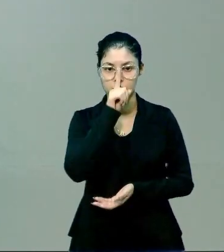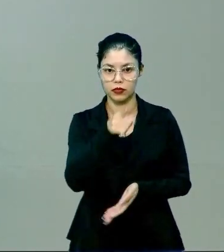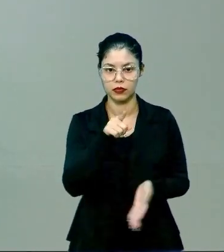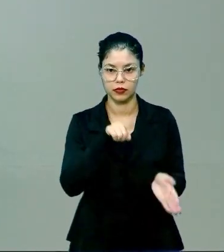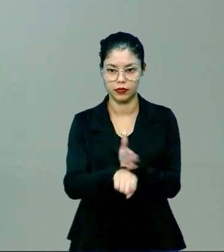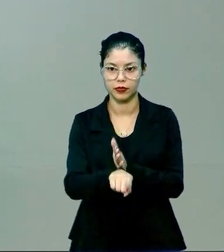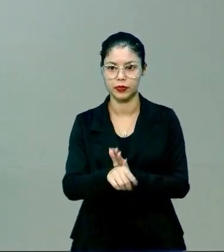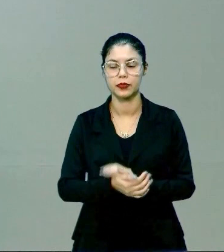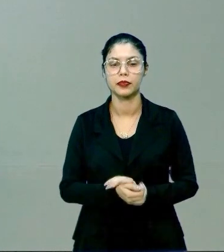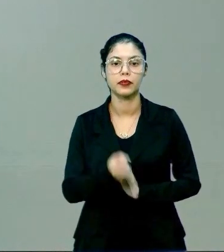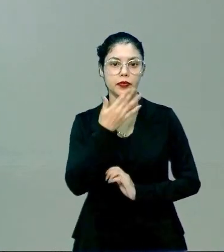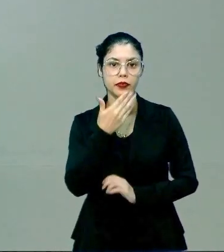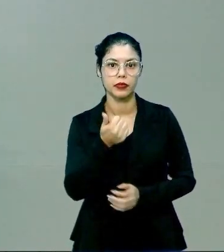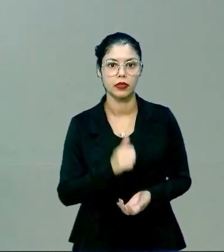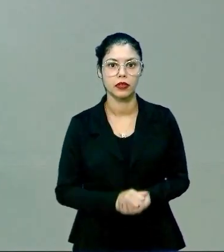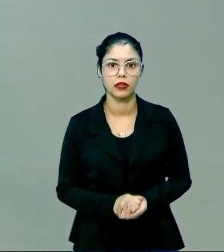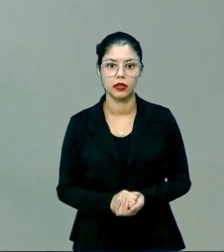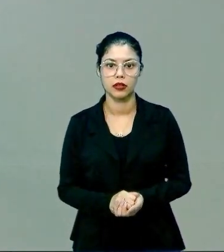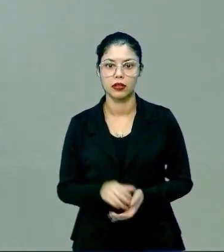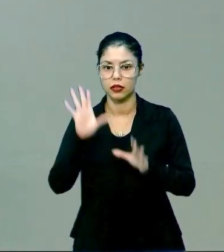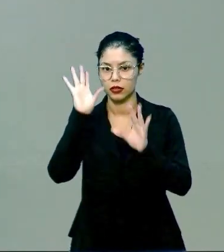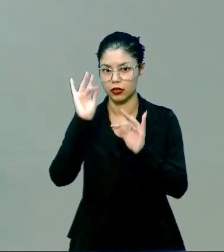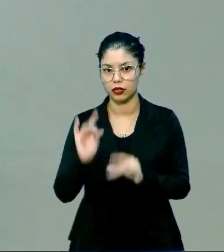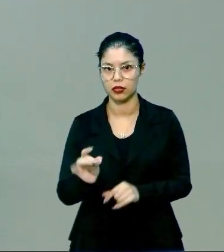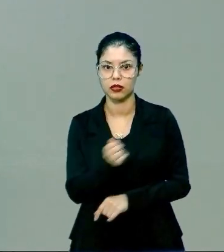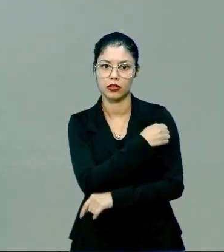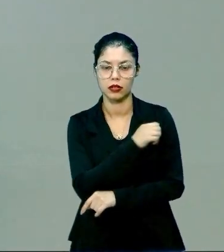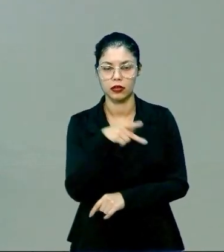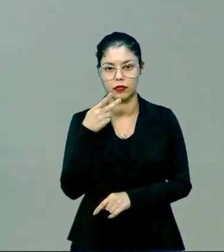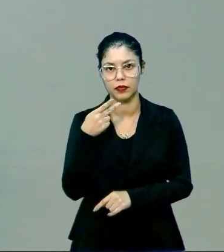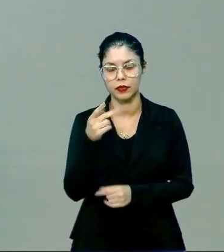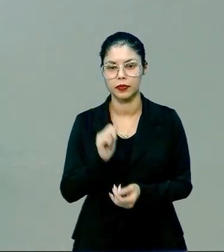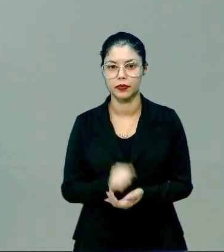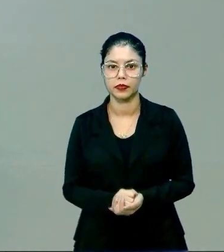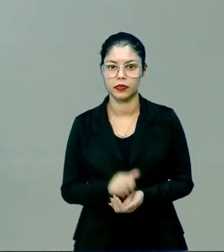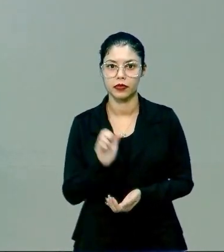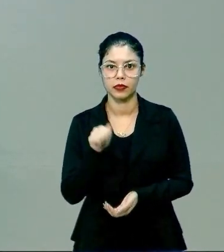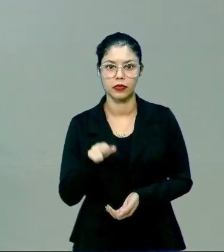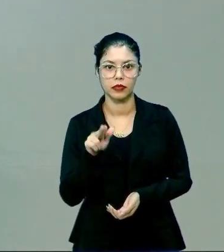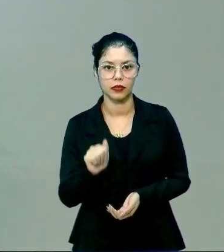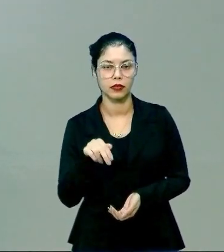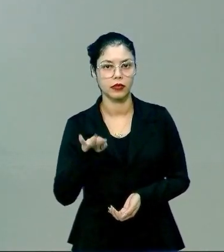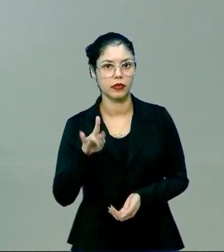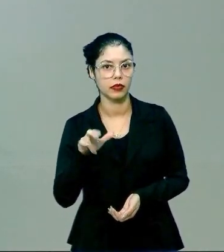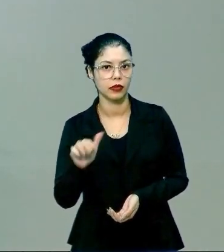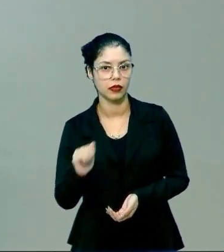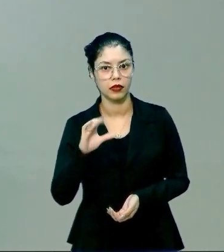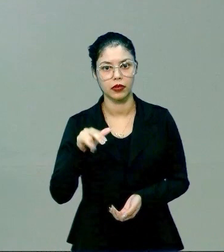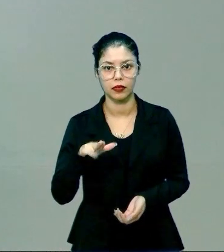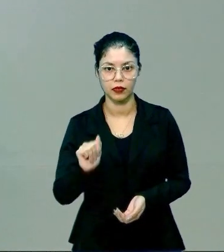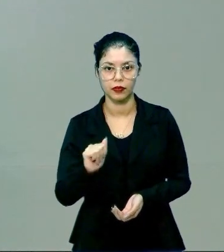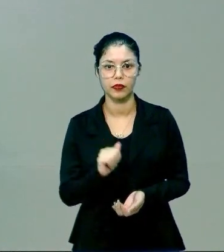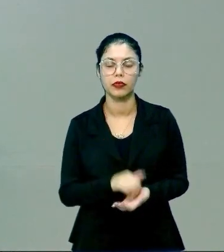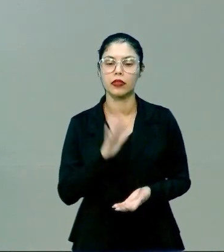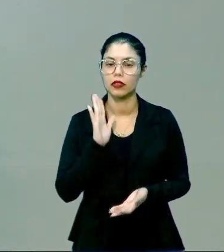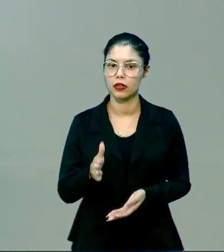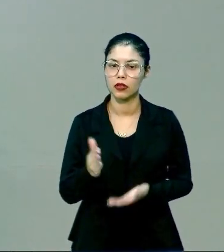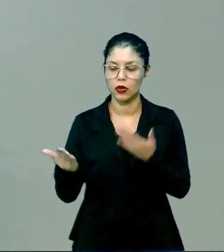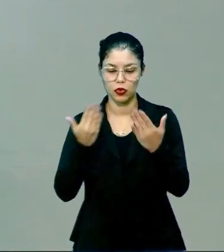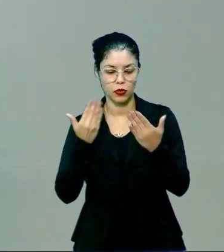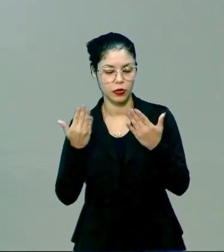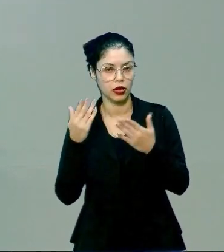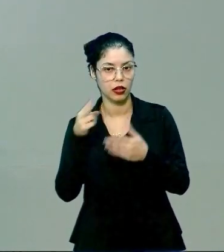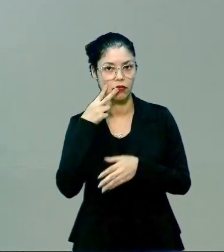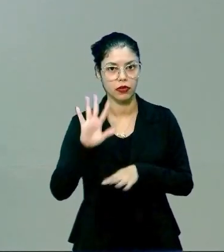da questão. Tudo bem? O que cada aluno falou, o que Ana, Beatriz e Camila falaram, a gente só tem que